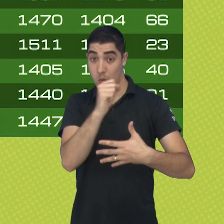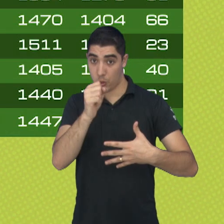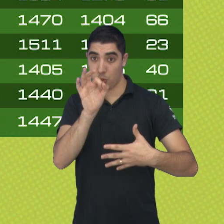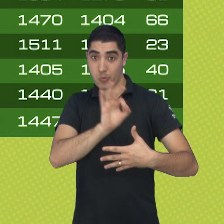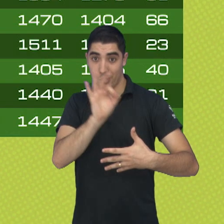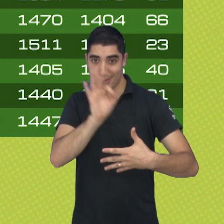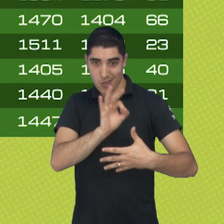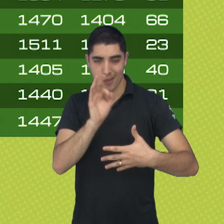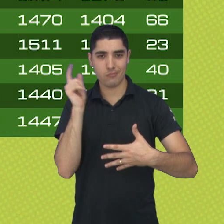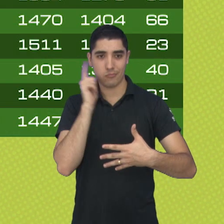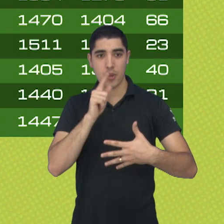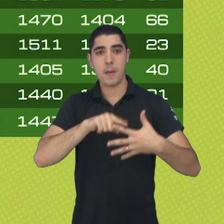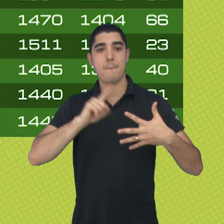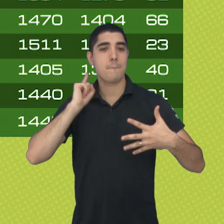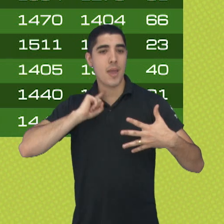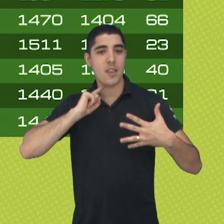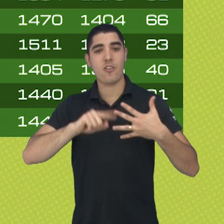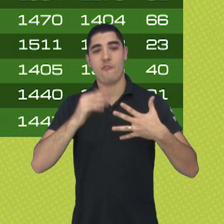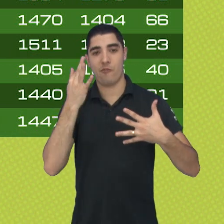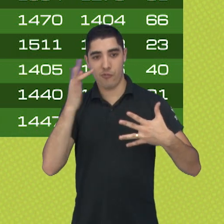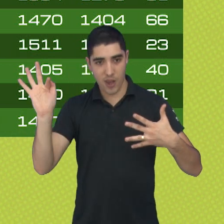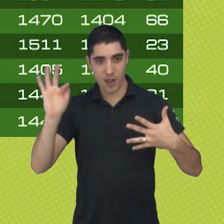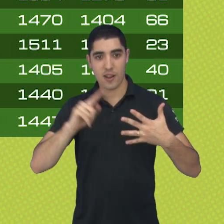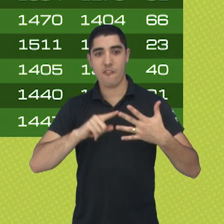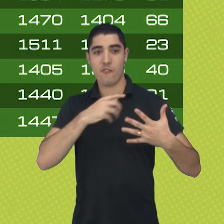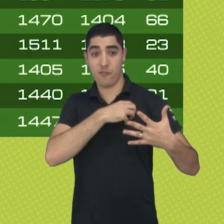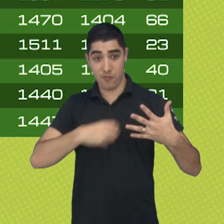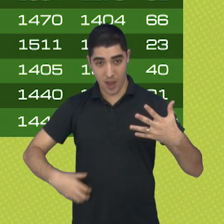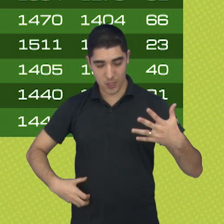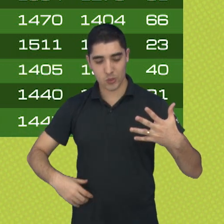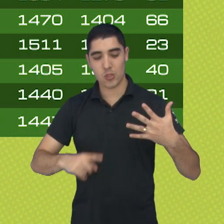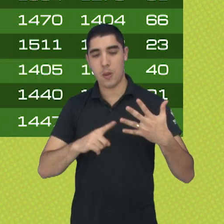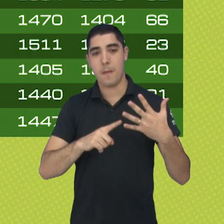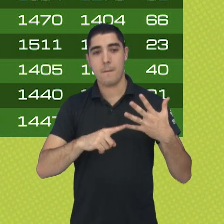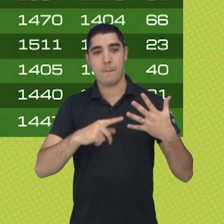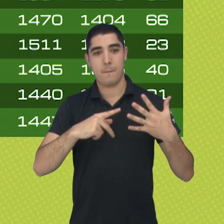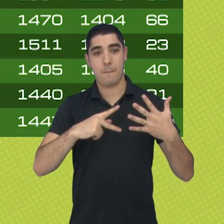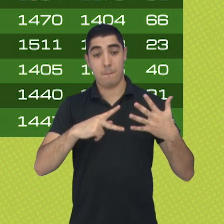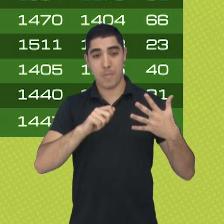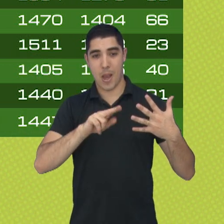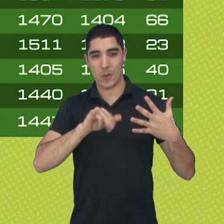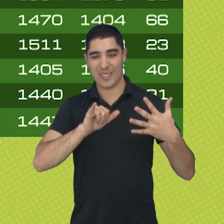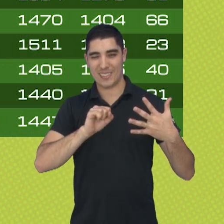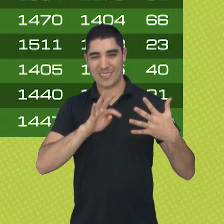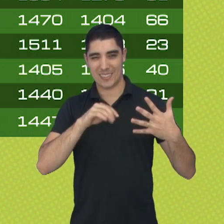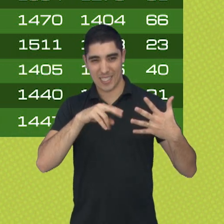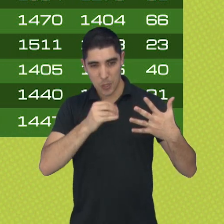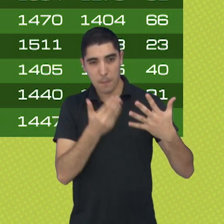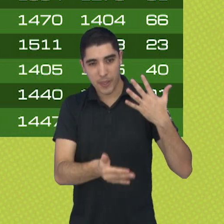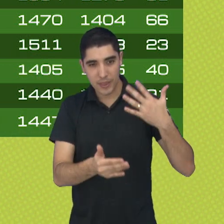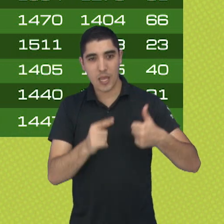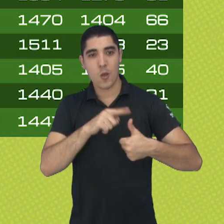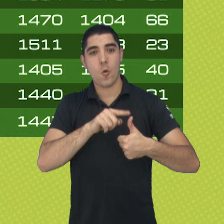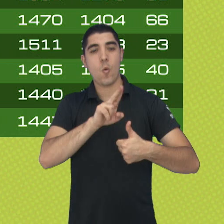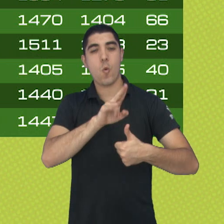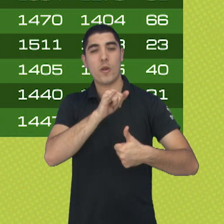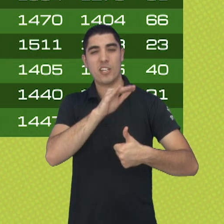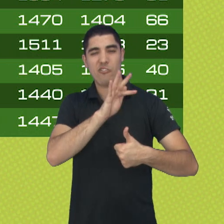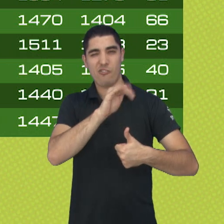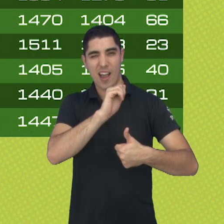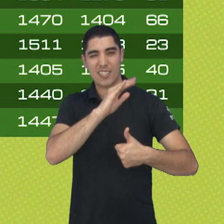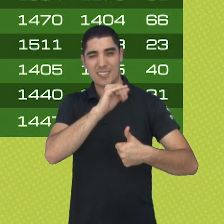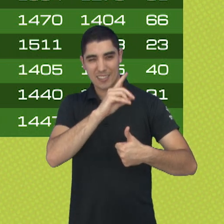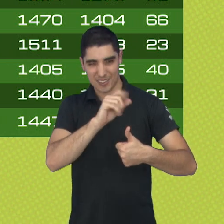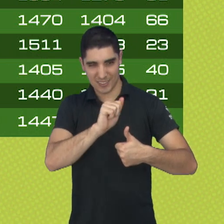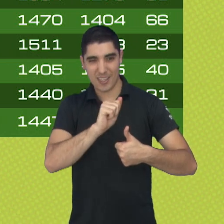88,9% de aproveitamento. Minas, Franca, Vasco. São José ganhou do Flamengo, ganhou do Vasco, hein? Paulistano perdeu, Unifacisa perdeu também. Bauru perdeu também. Fortaleza, o